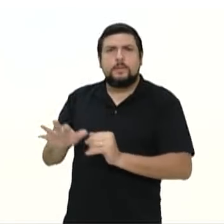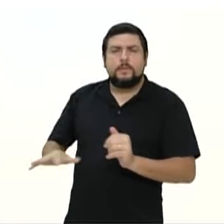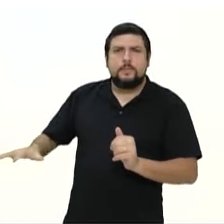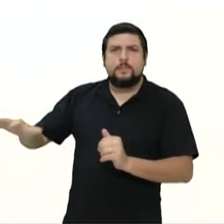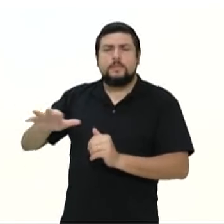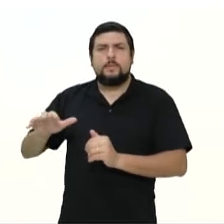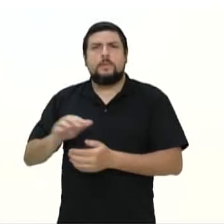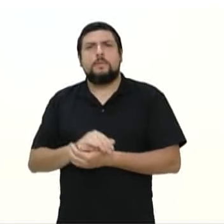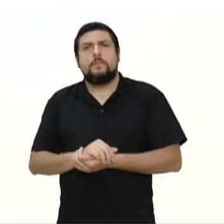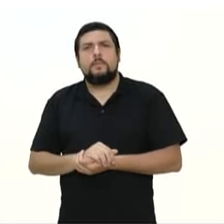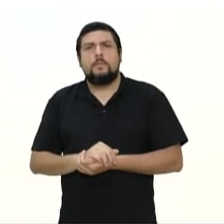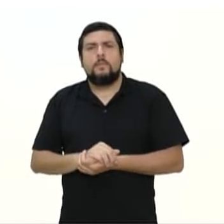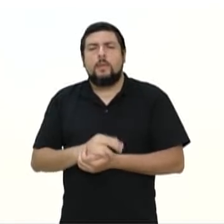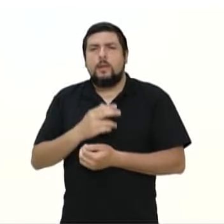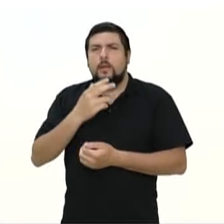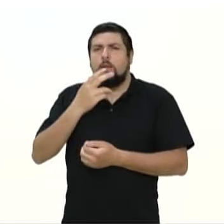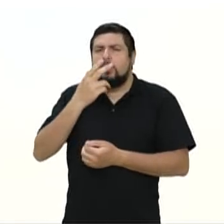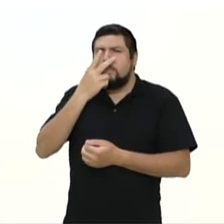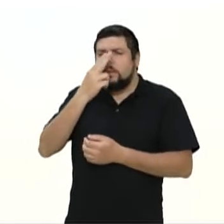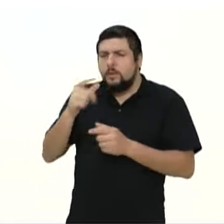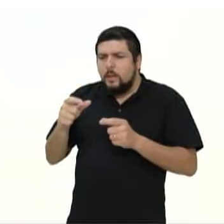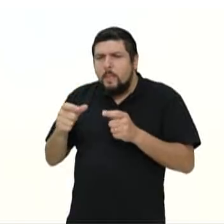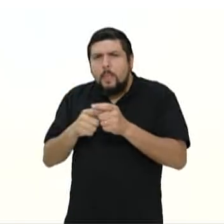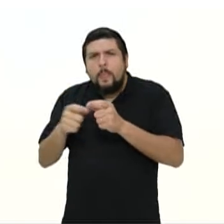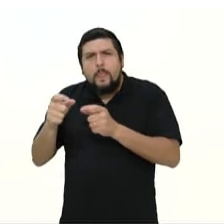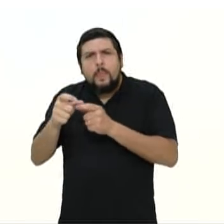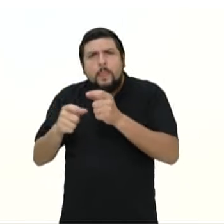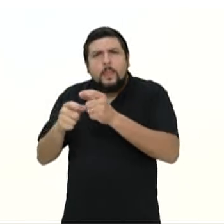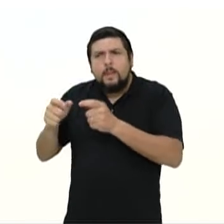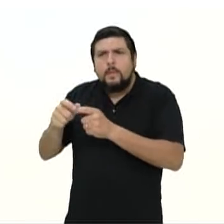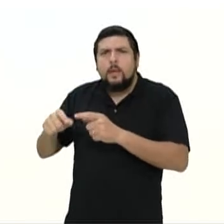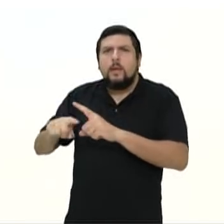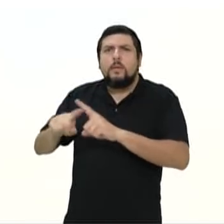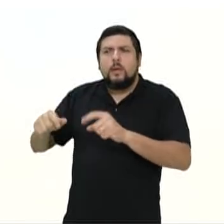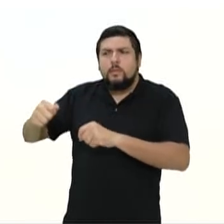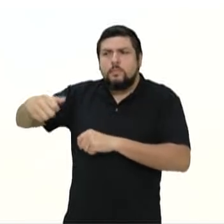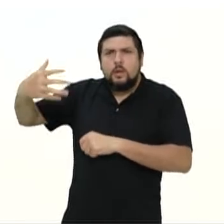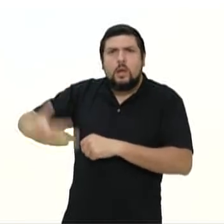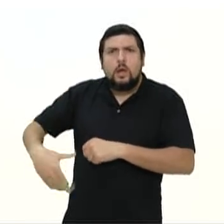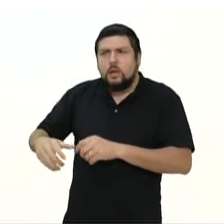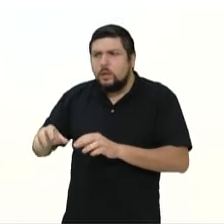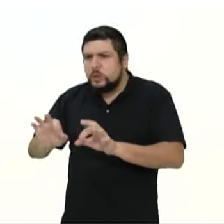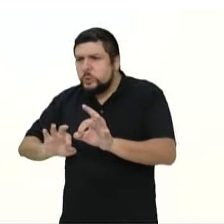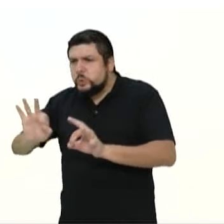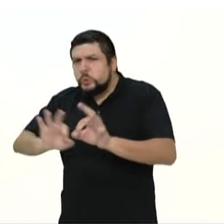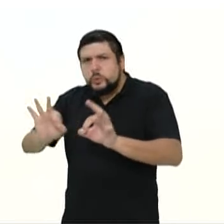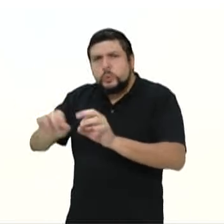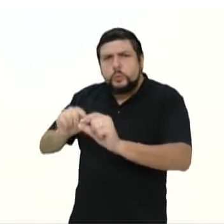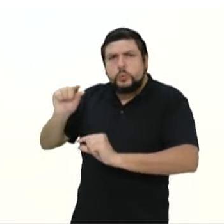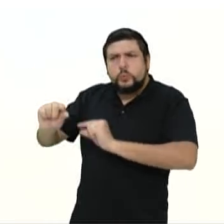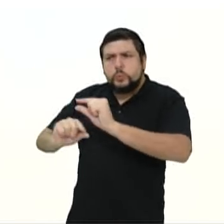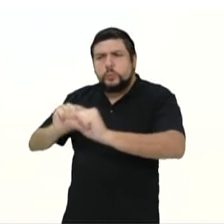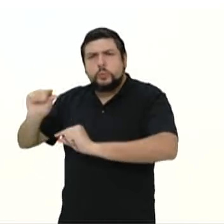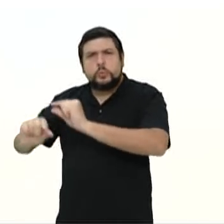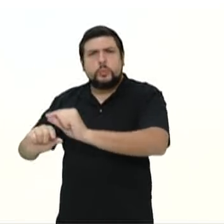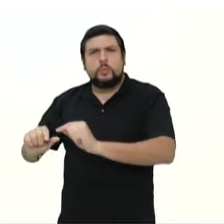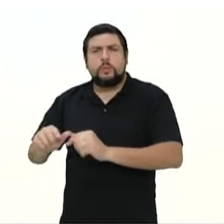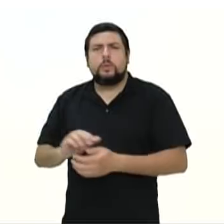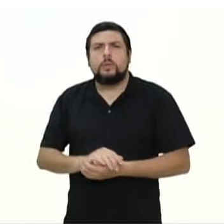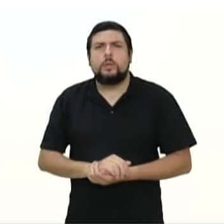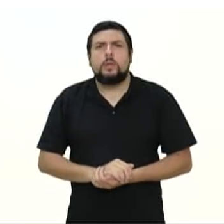um quebra-cabeça de custo elevado, diz a Exame.com Gabriela Otero, coordenadora